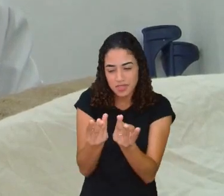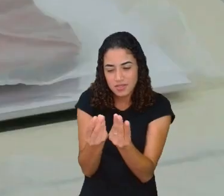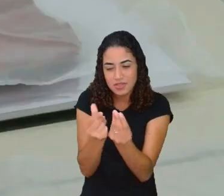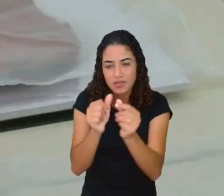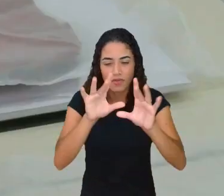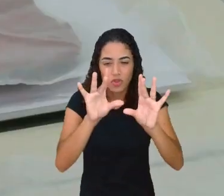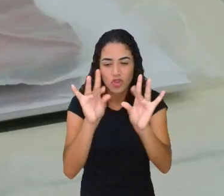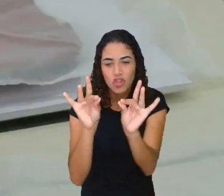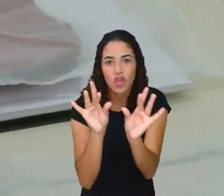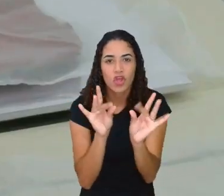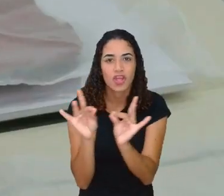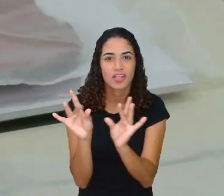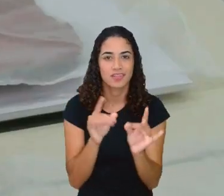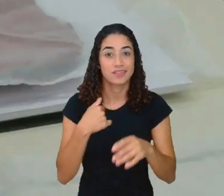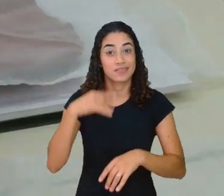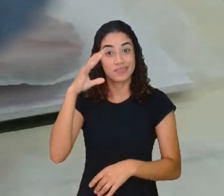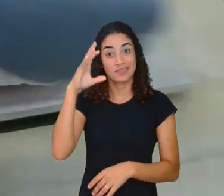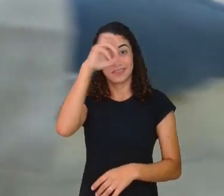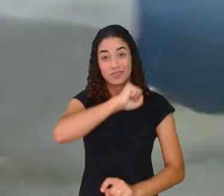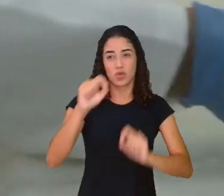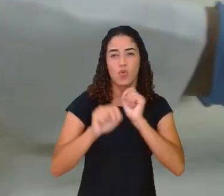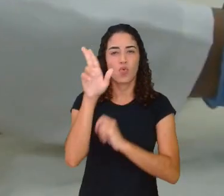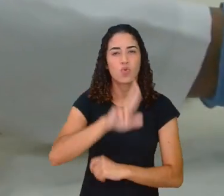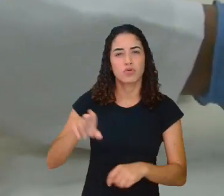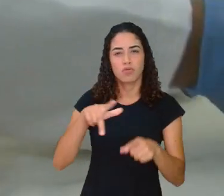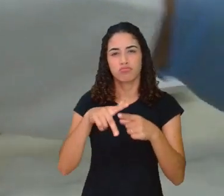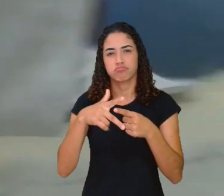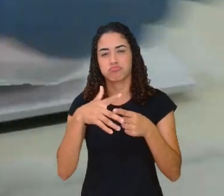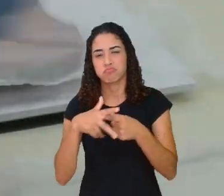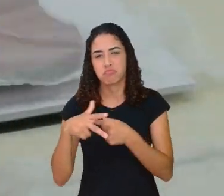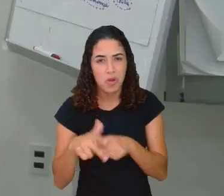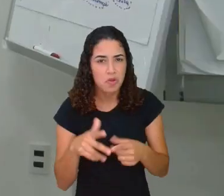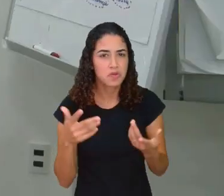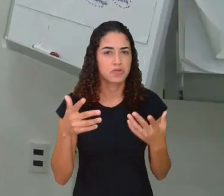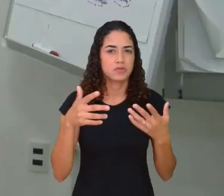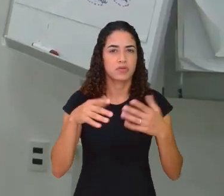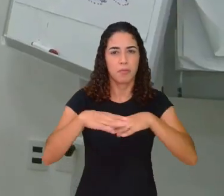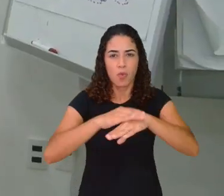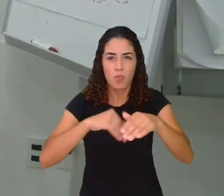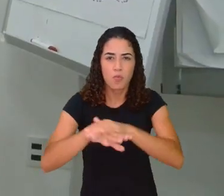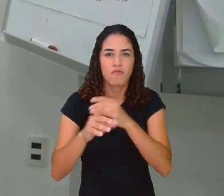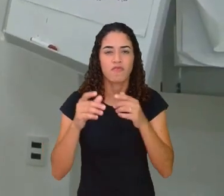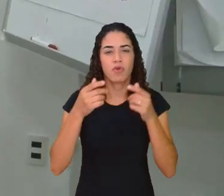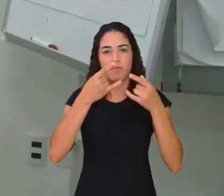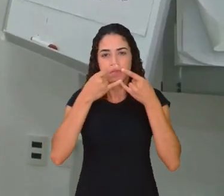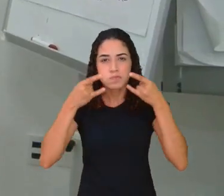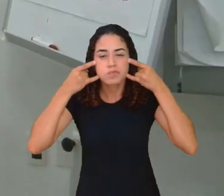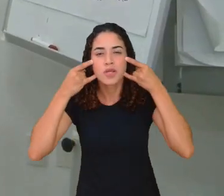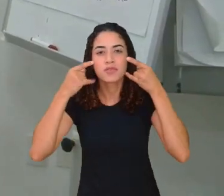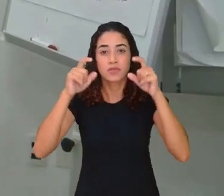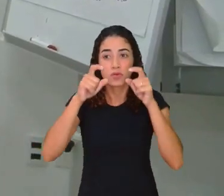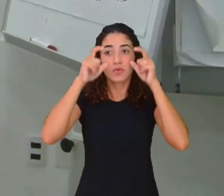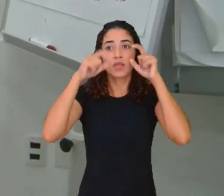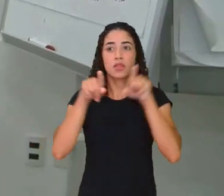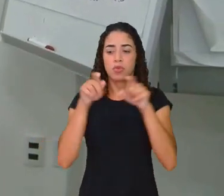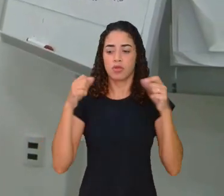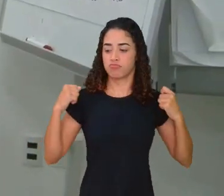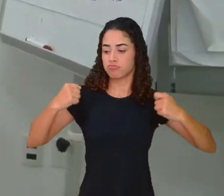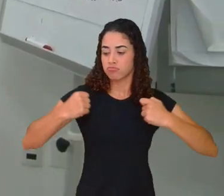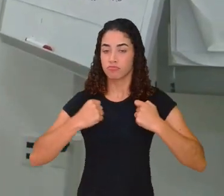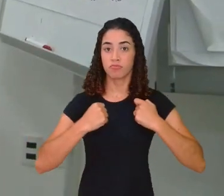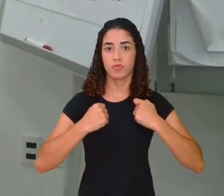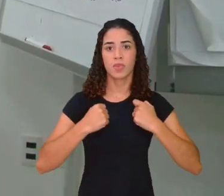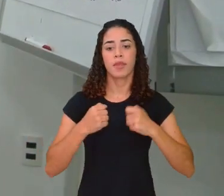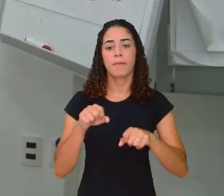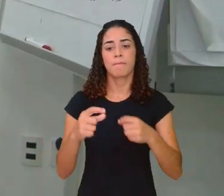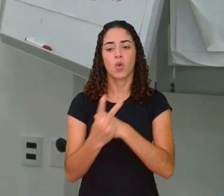arte. Aqui aprenderam que o uso de equipamentos de proteção como luvas, máscaras, óculos e até jaleco preservam a saúde